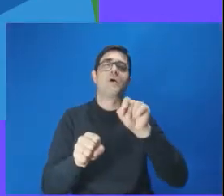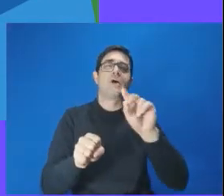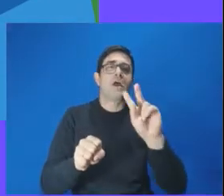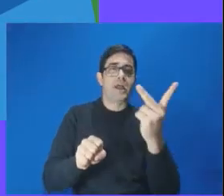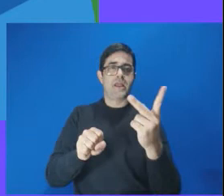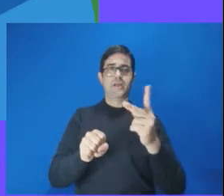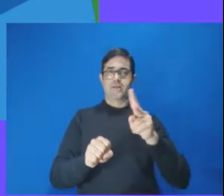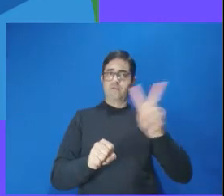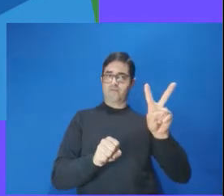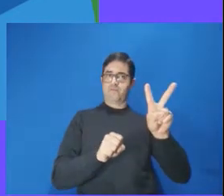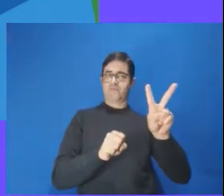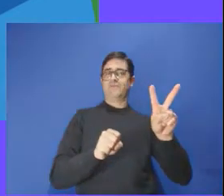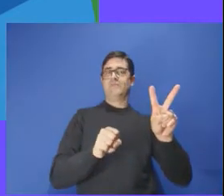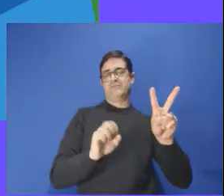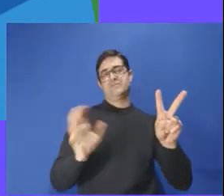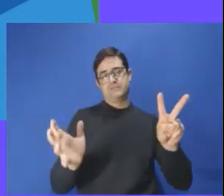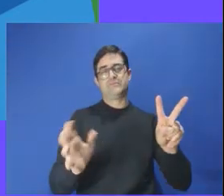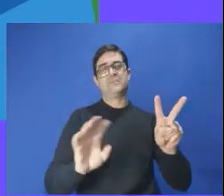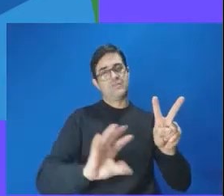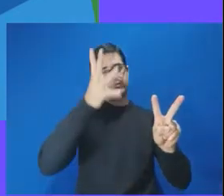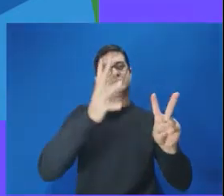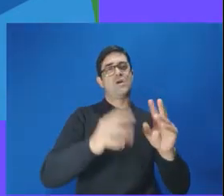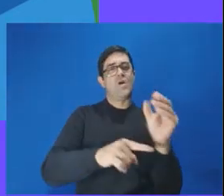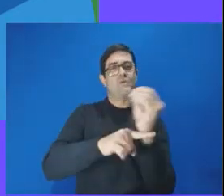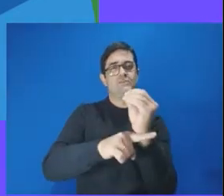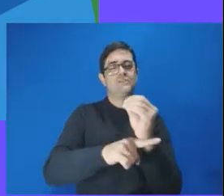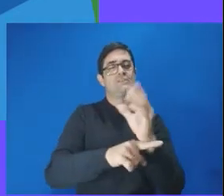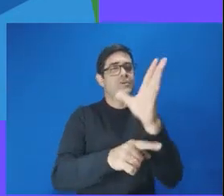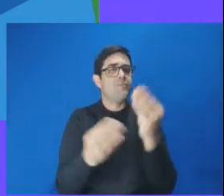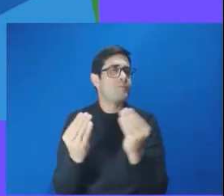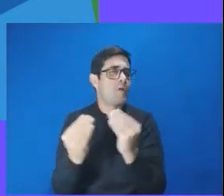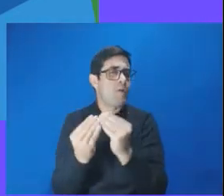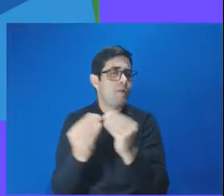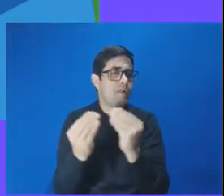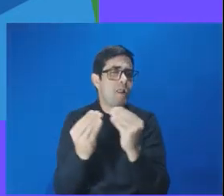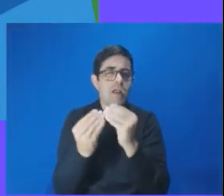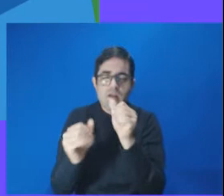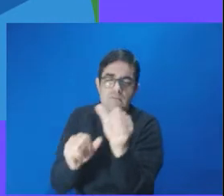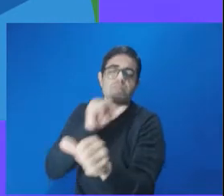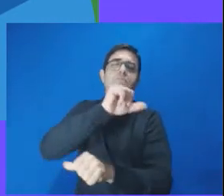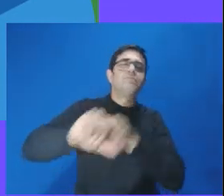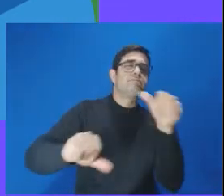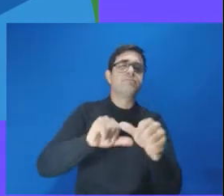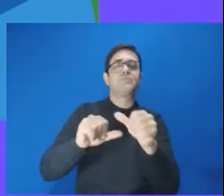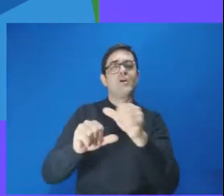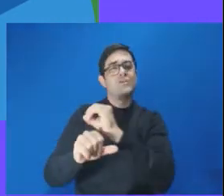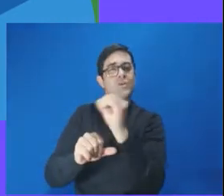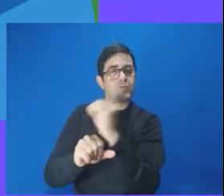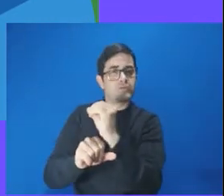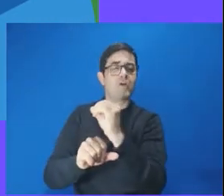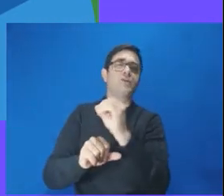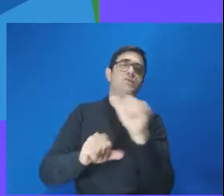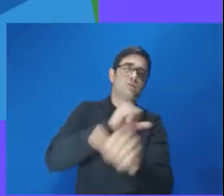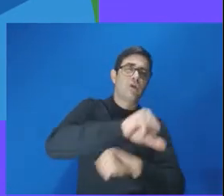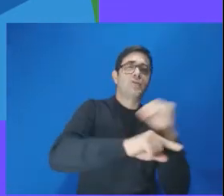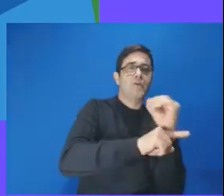de oxigênio e radical livre, e esses radicais livres podem se combinar para formar outra molécula de oxigênio. Então, ao longo do tempo,